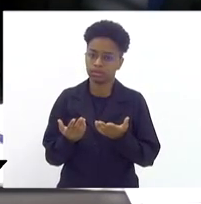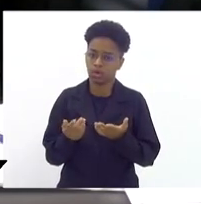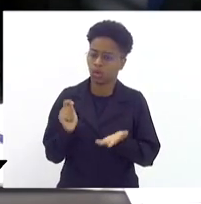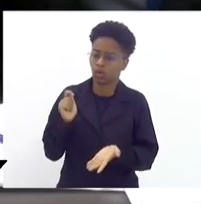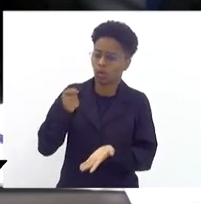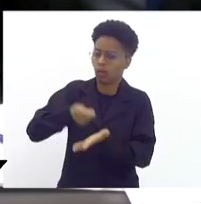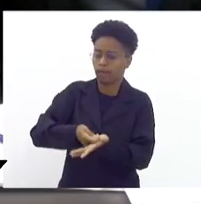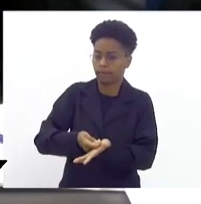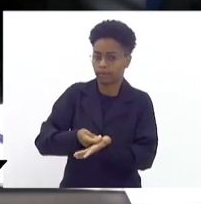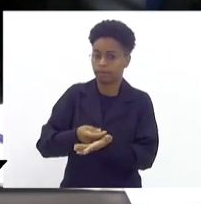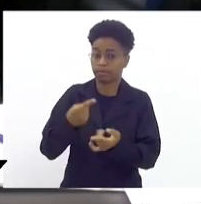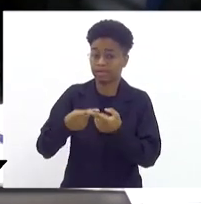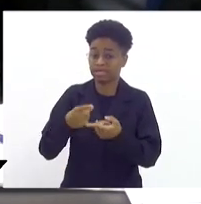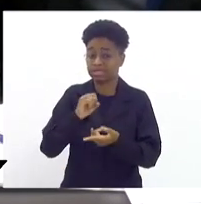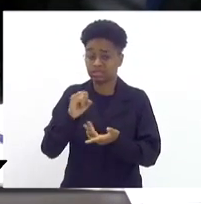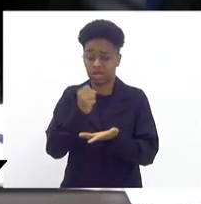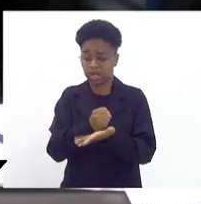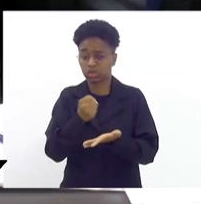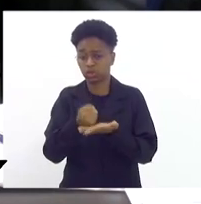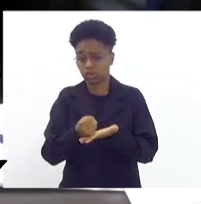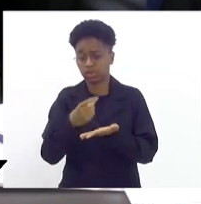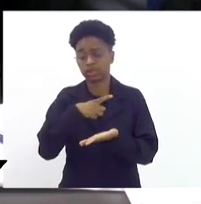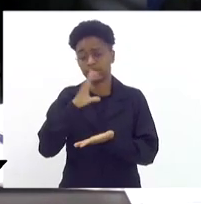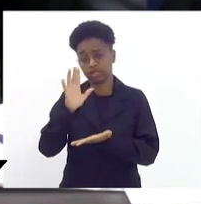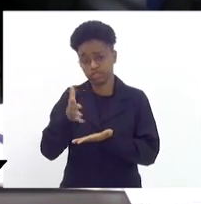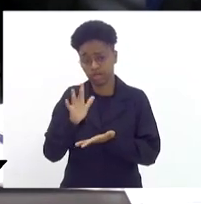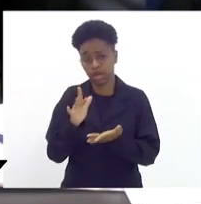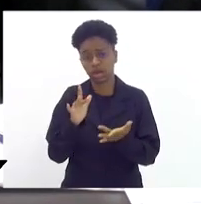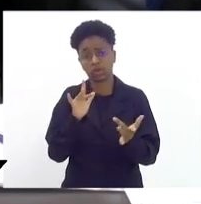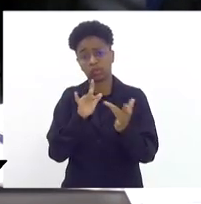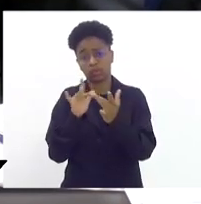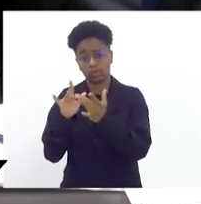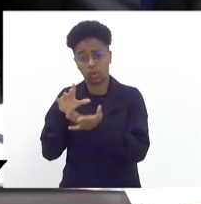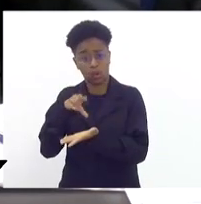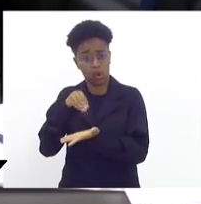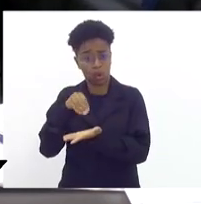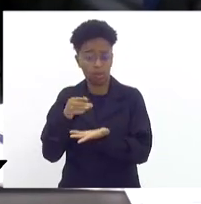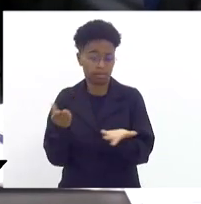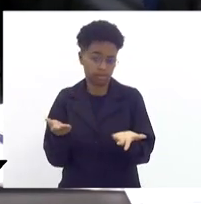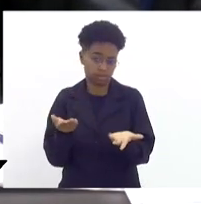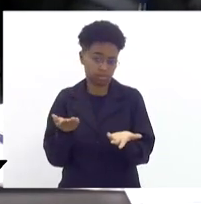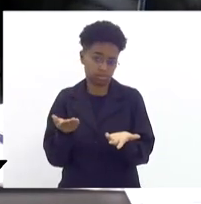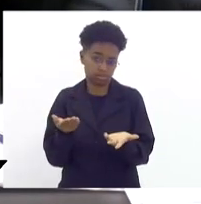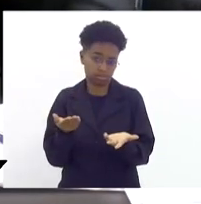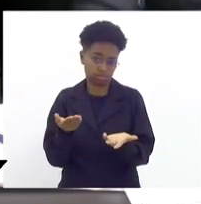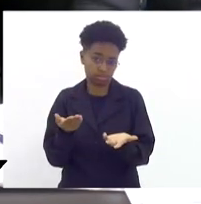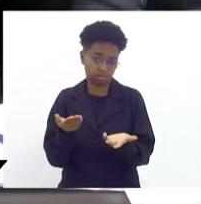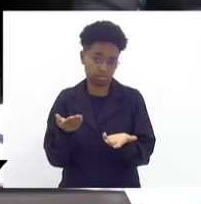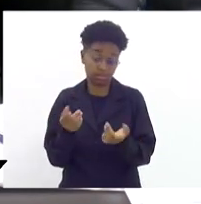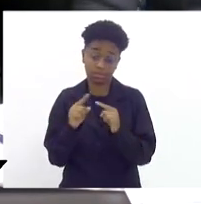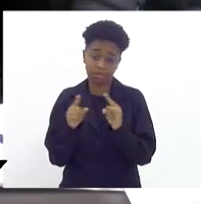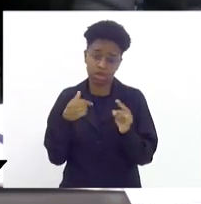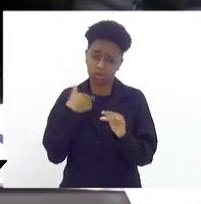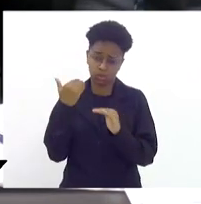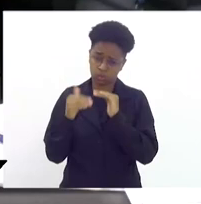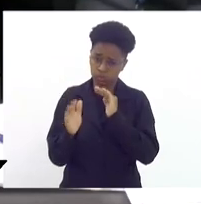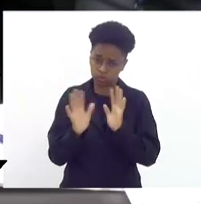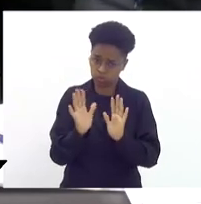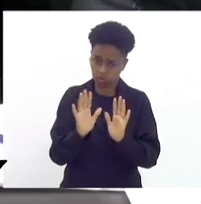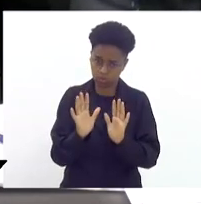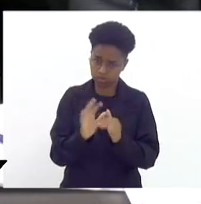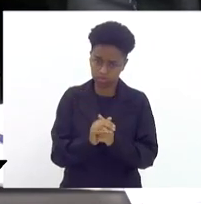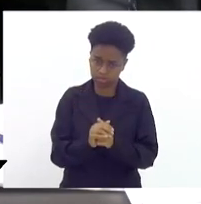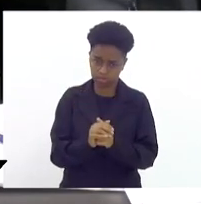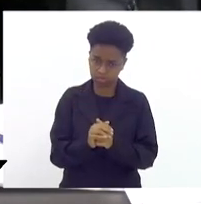imposta quando o cartório tenha já acesso a essas cópias. Agora, eu também não discordo de Vossa Excelência.